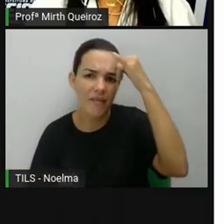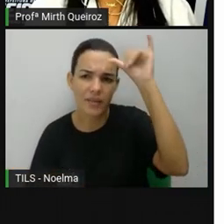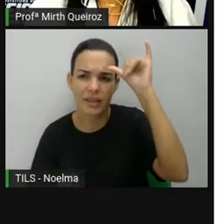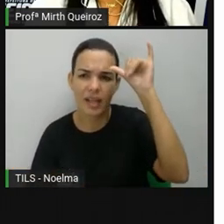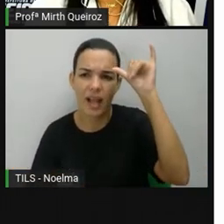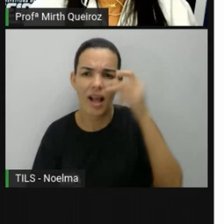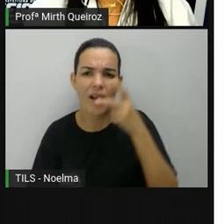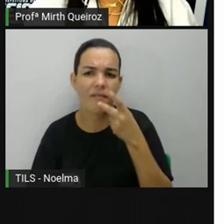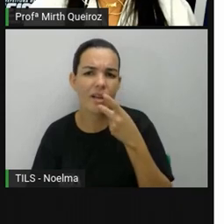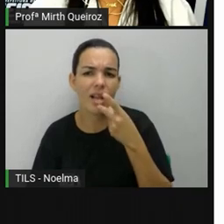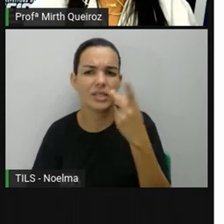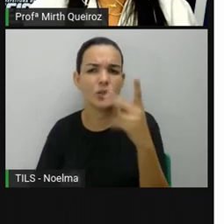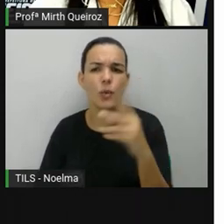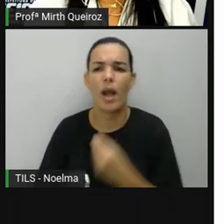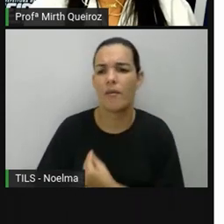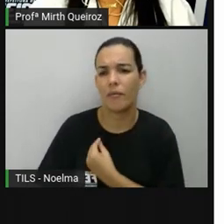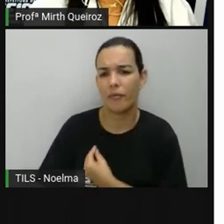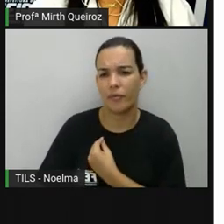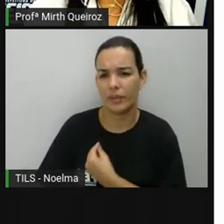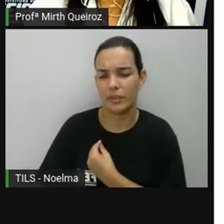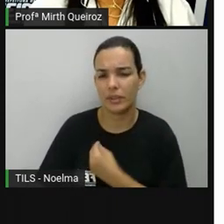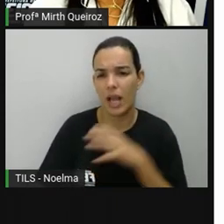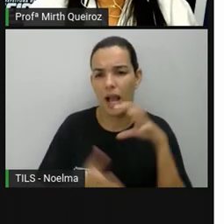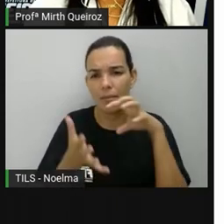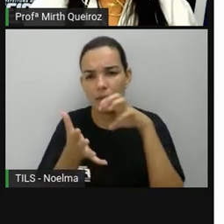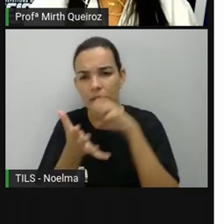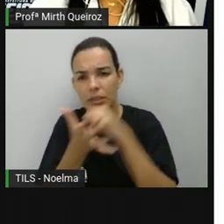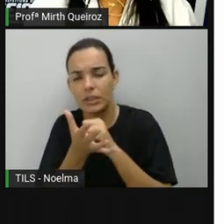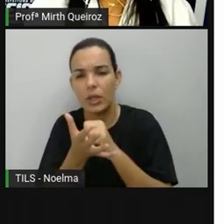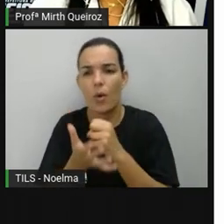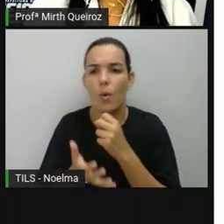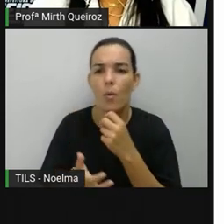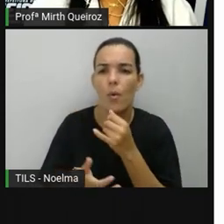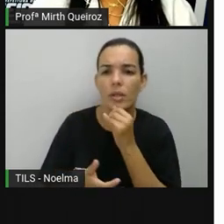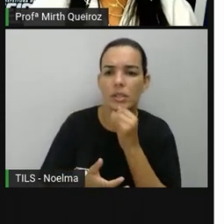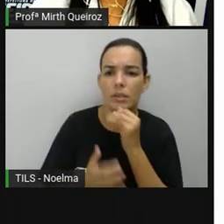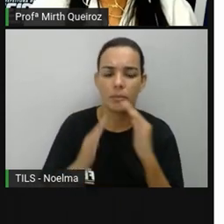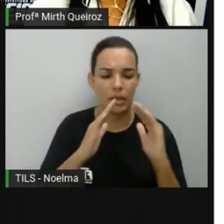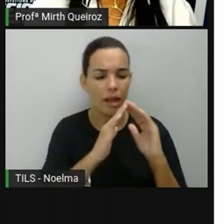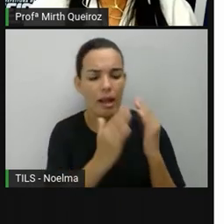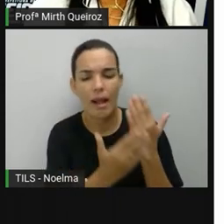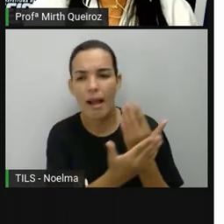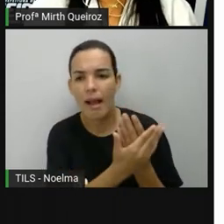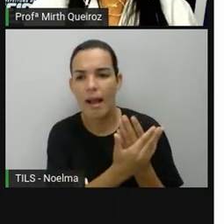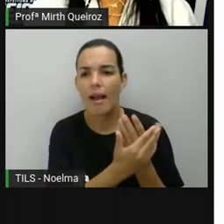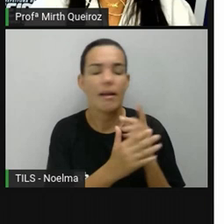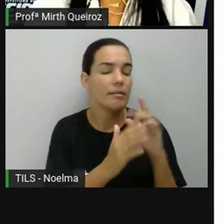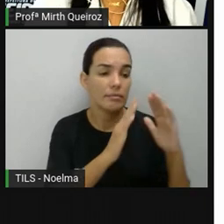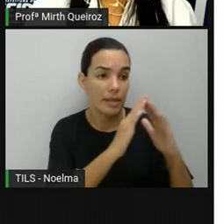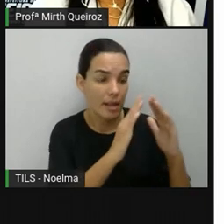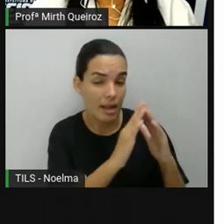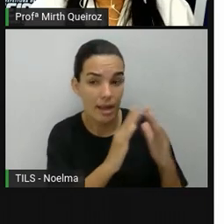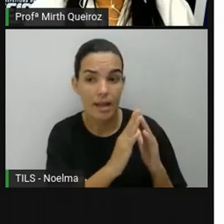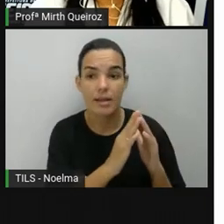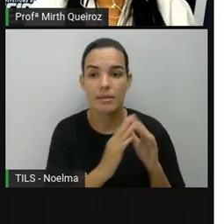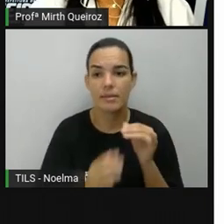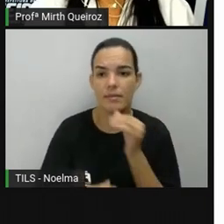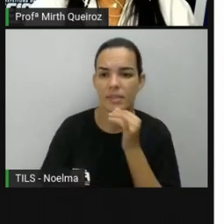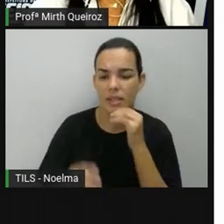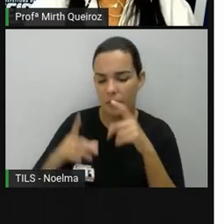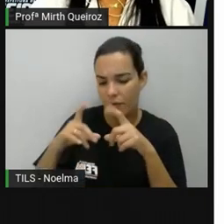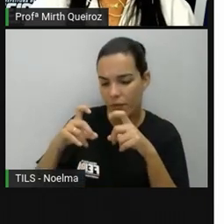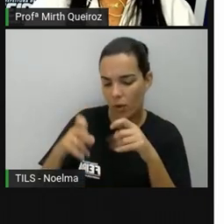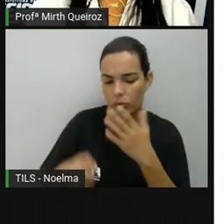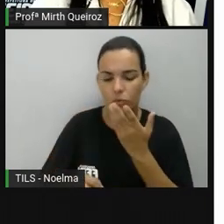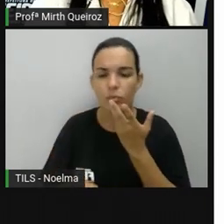em redes sociais e aplicativos, como endereço, imagens de filhos pequenos, né? Ou dos irmãozinhos